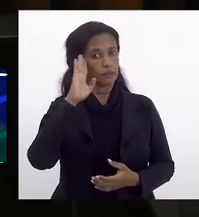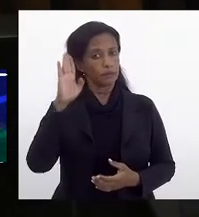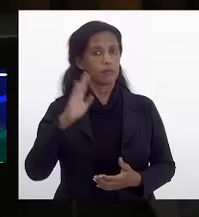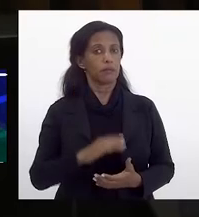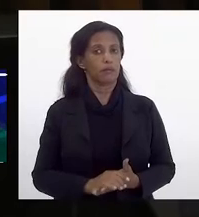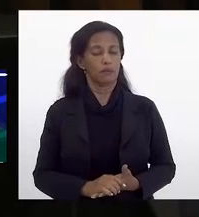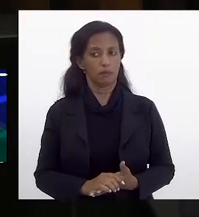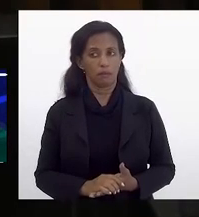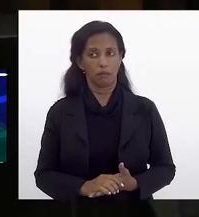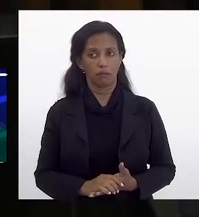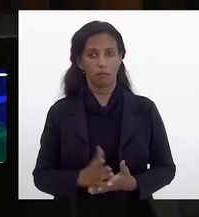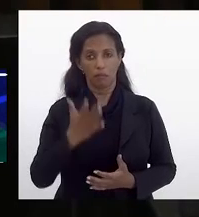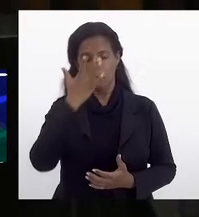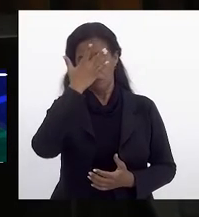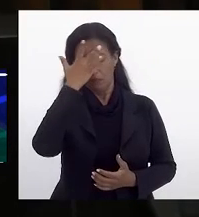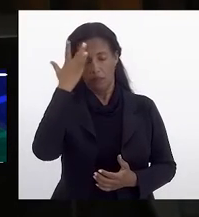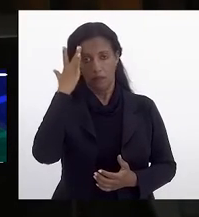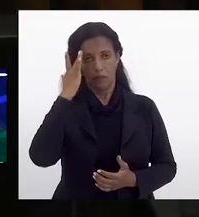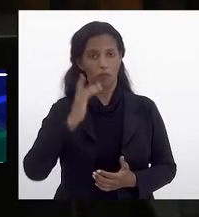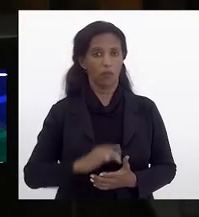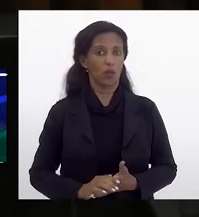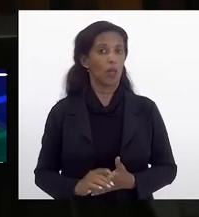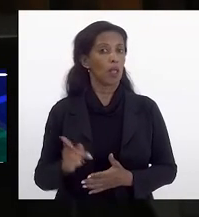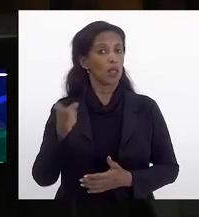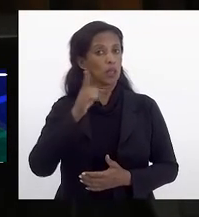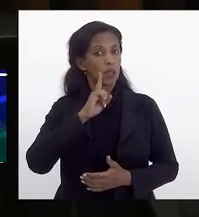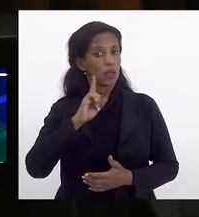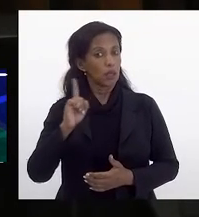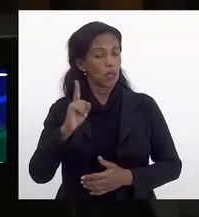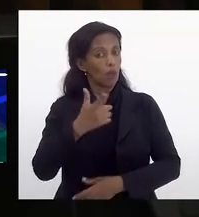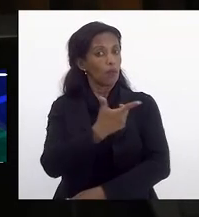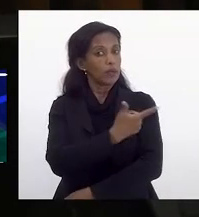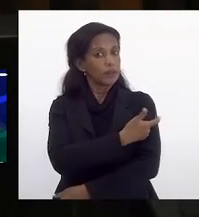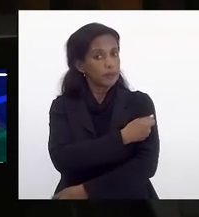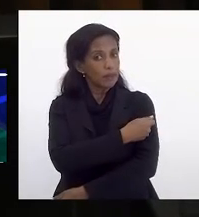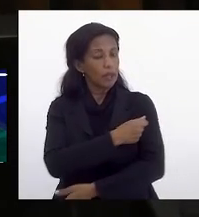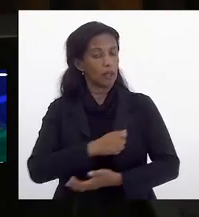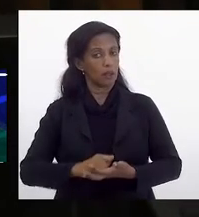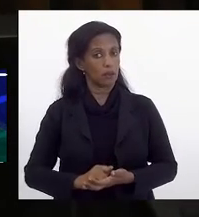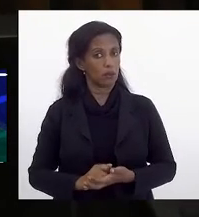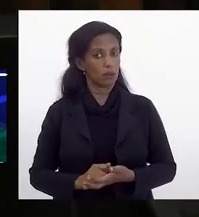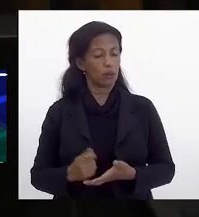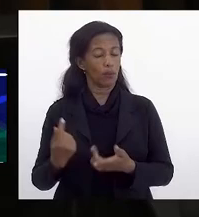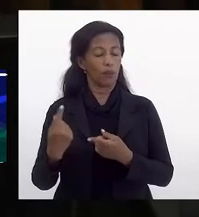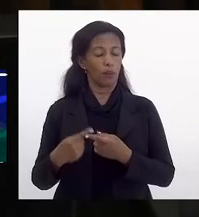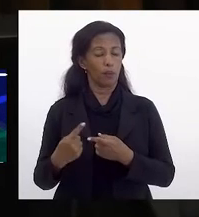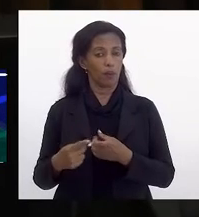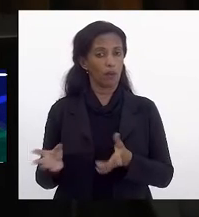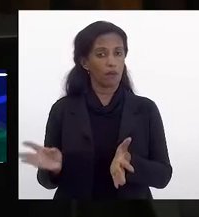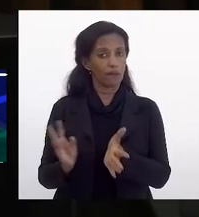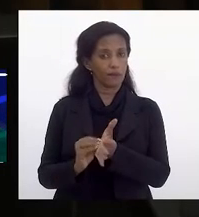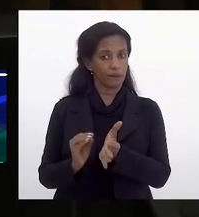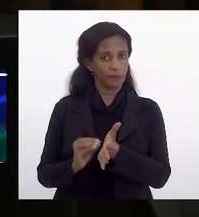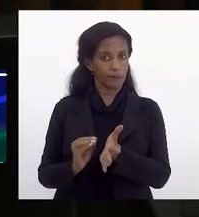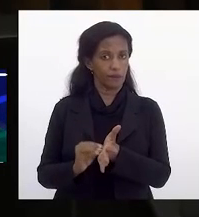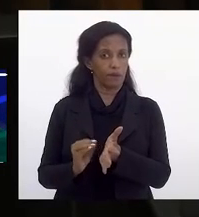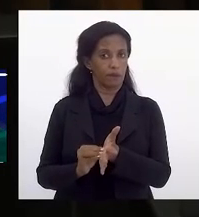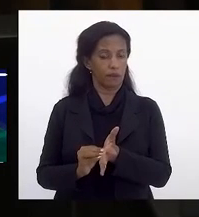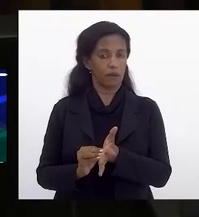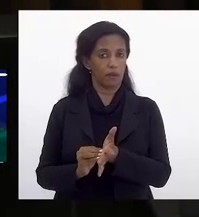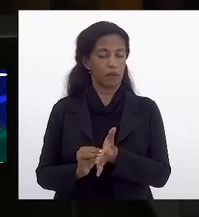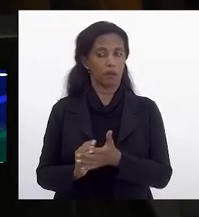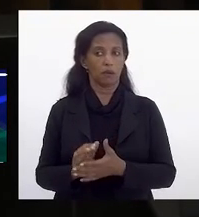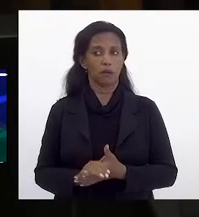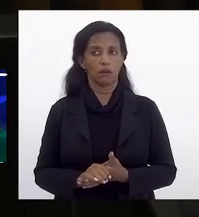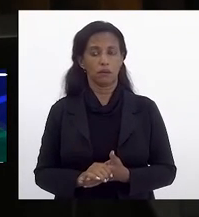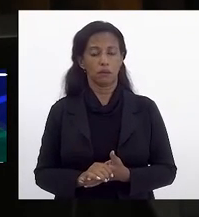Principalmente aqueles ainda não vacinados, porque não completamos ainda o